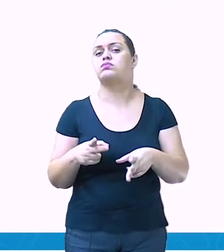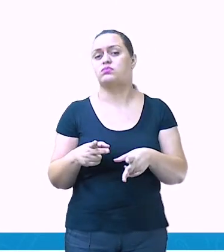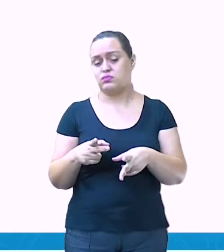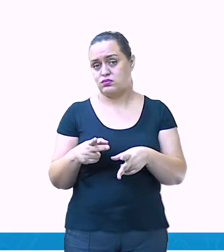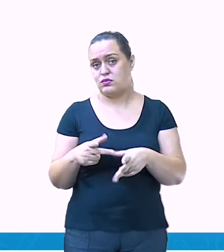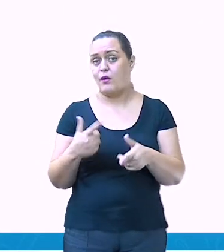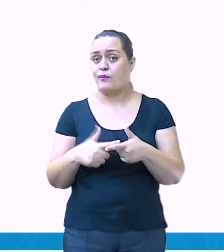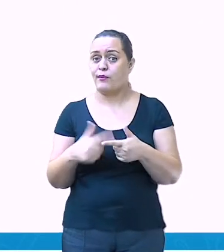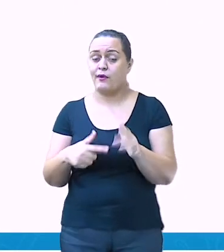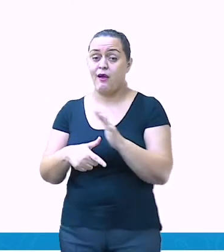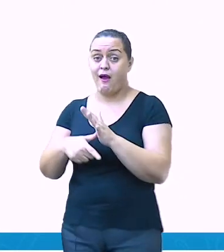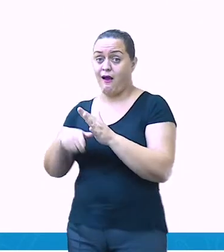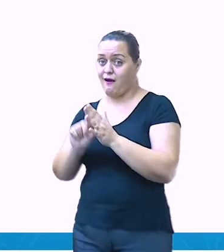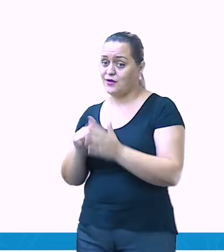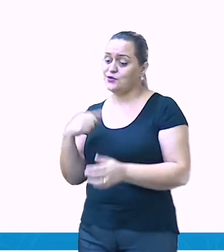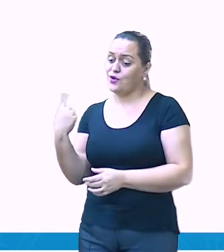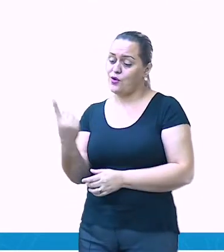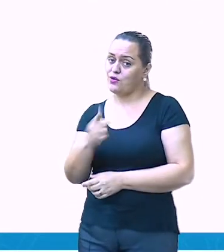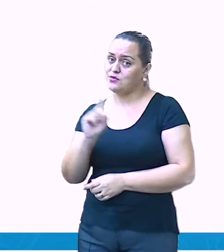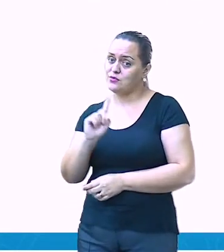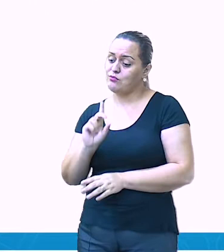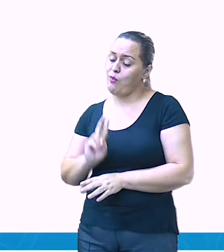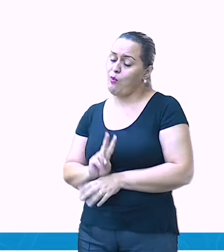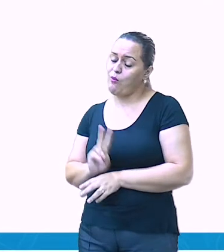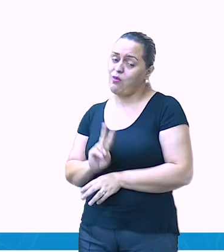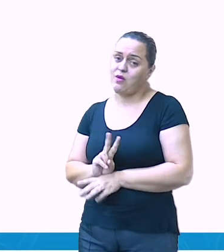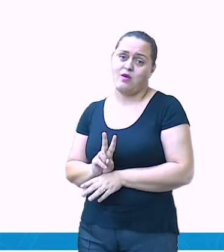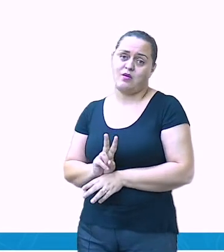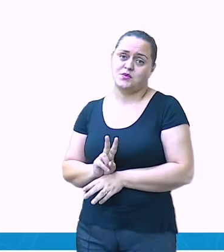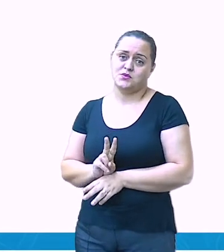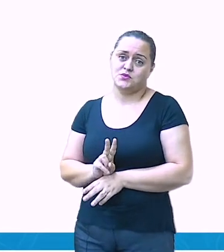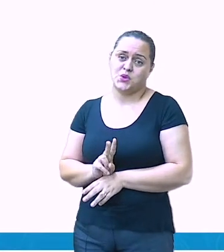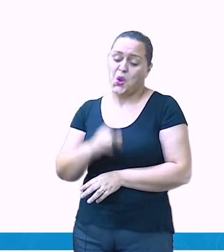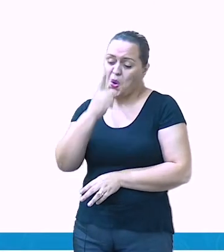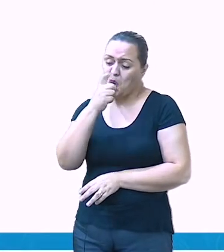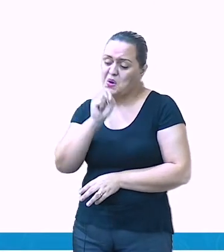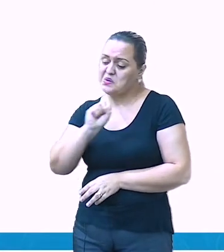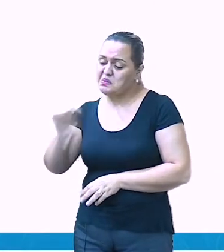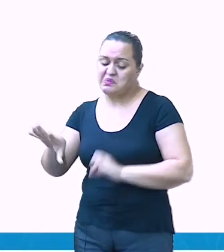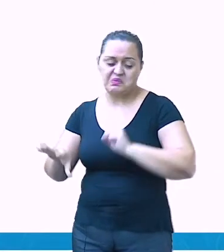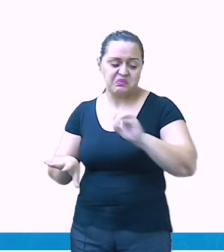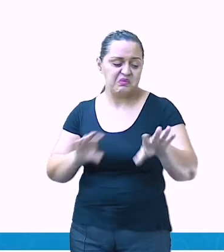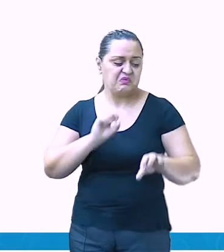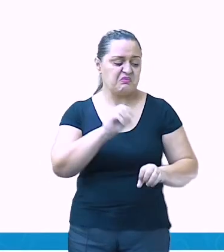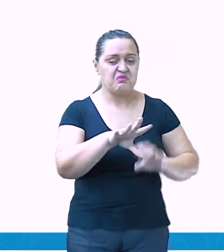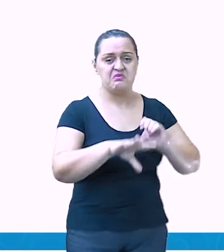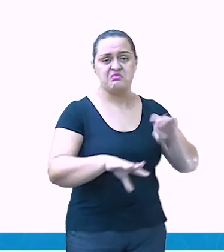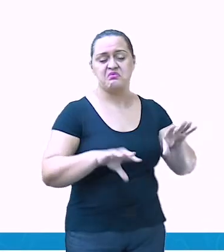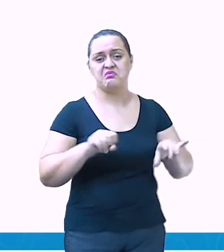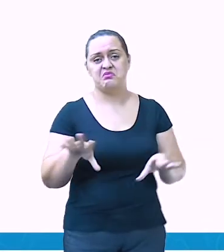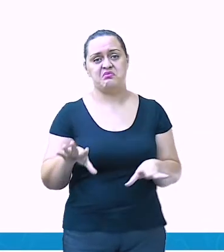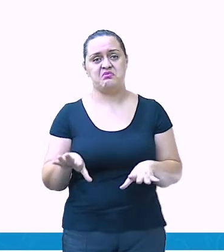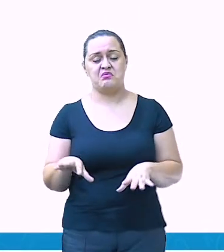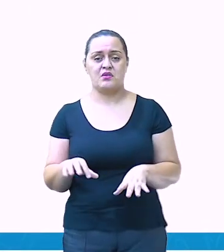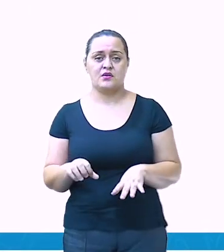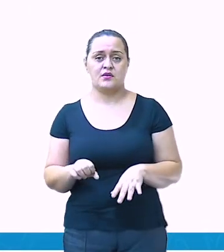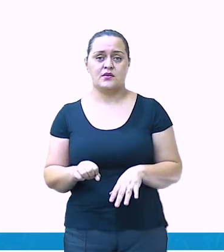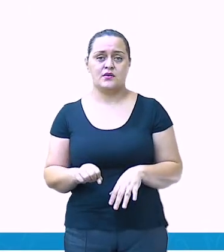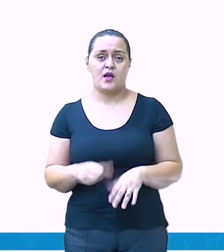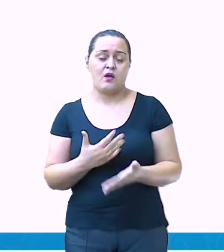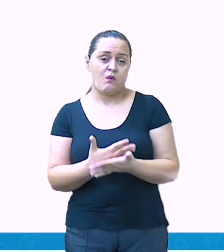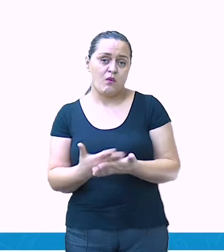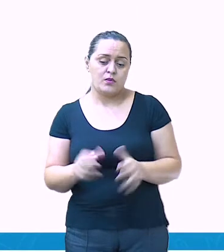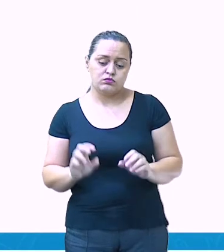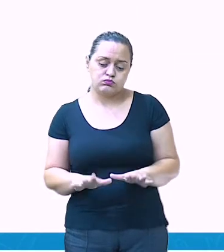causado porque nós não cuidamos do meio onde nós estamos inseridos. Professora, mas